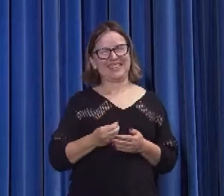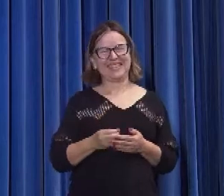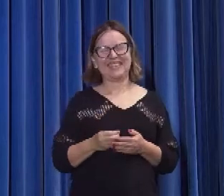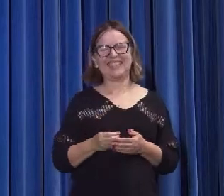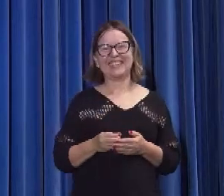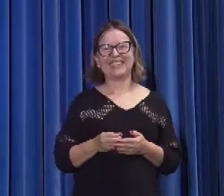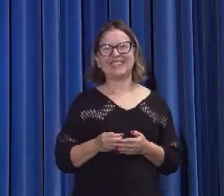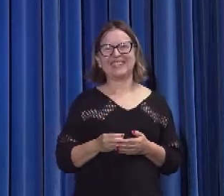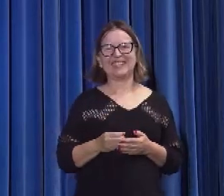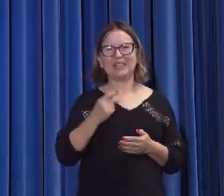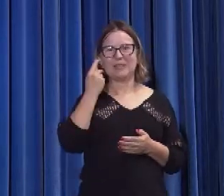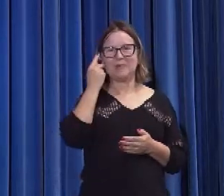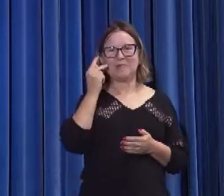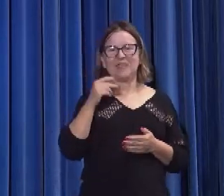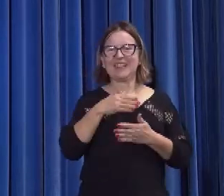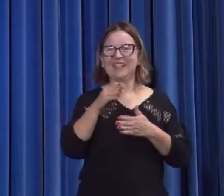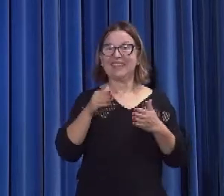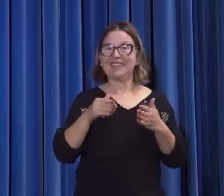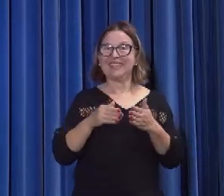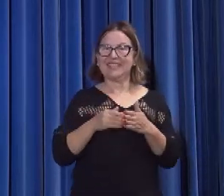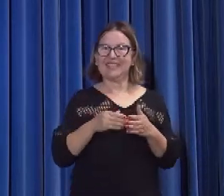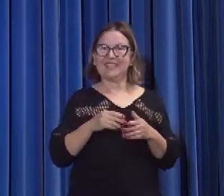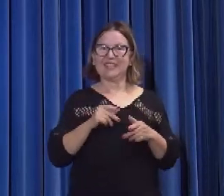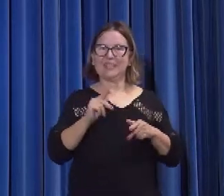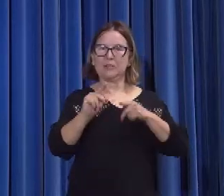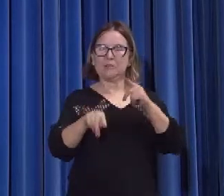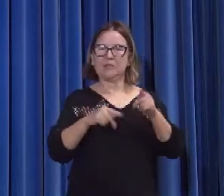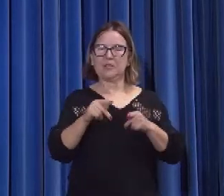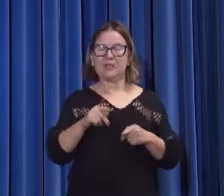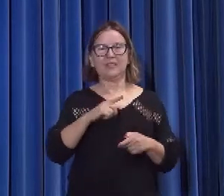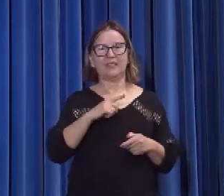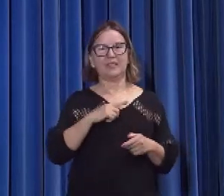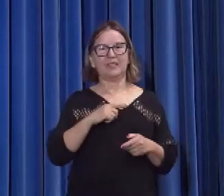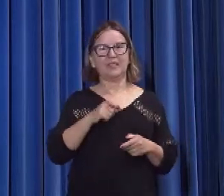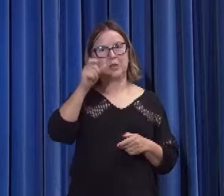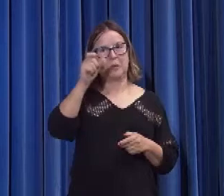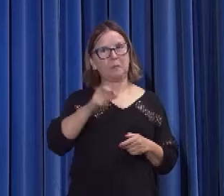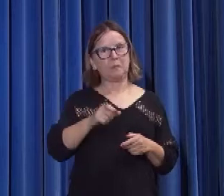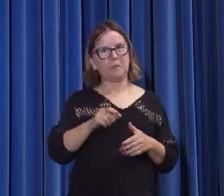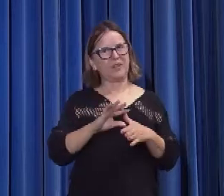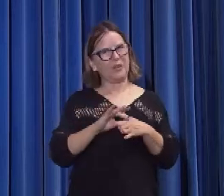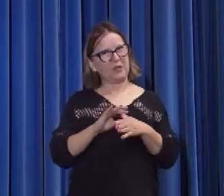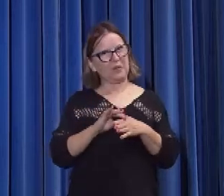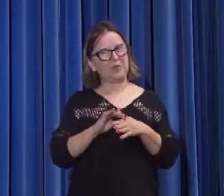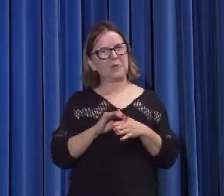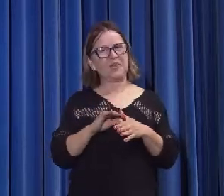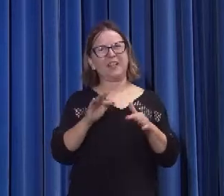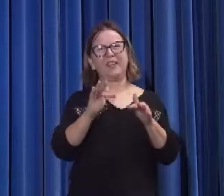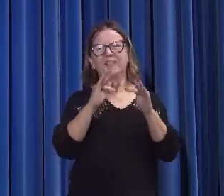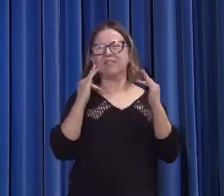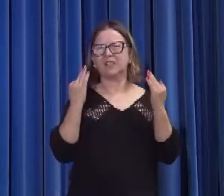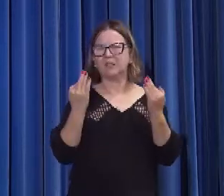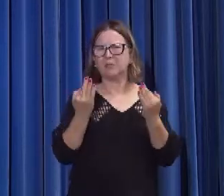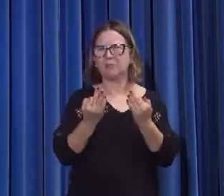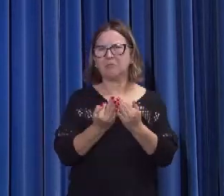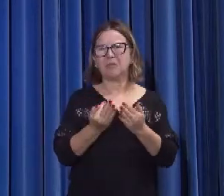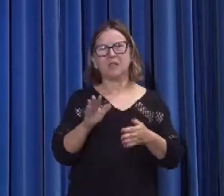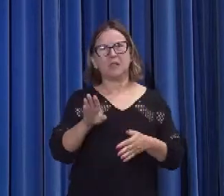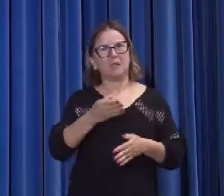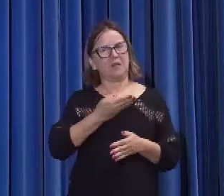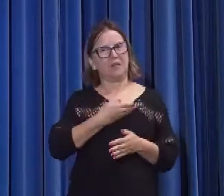para todos aqueles que estão com familiares enfermos, conhecidos, amigos, para aqueles que